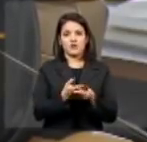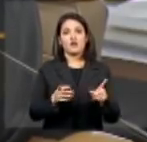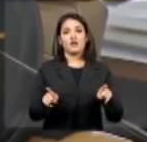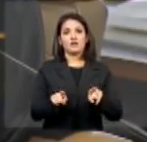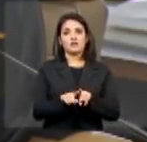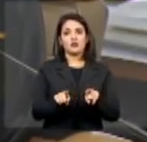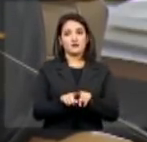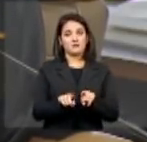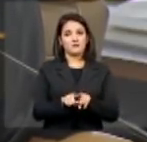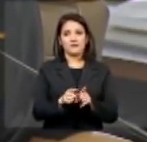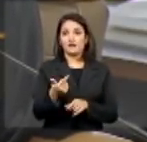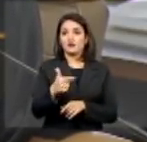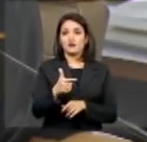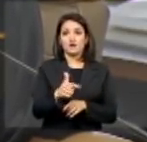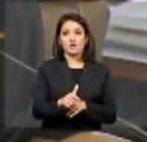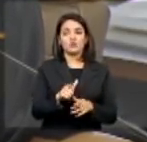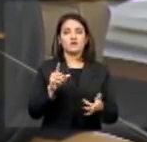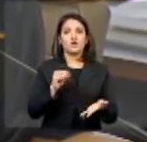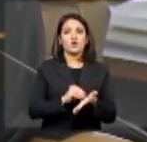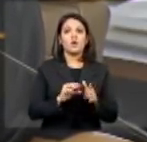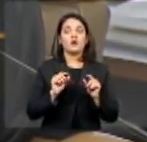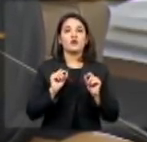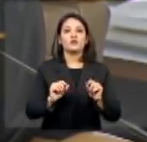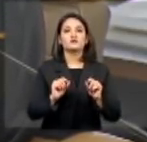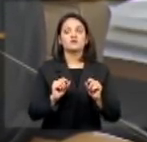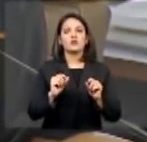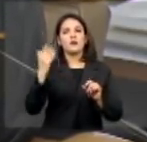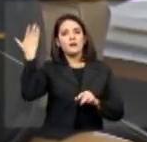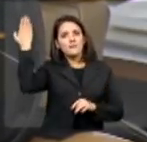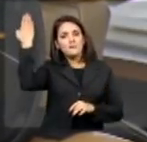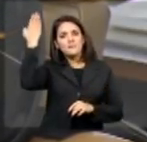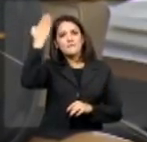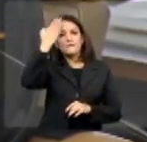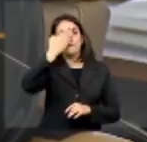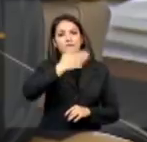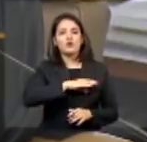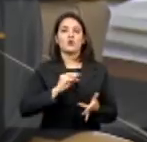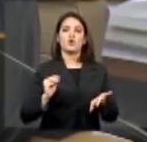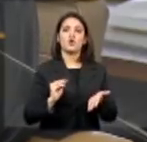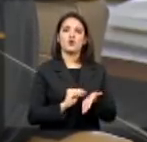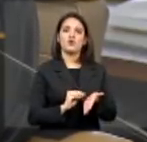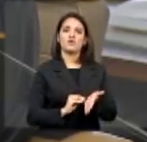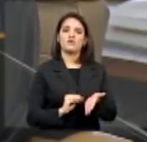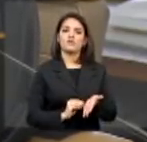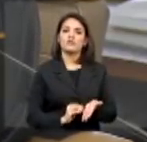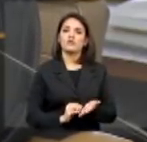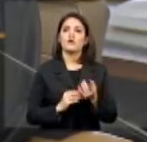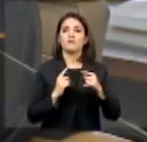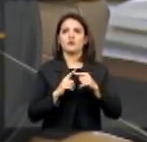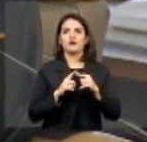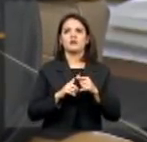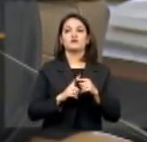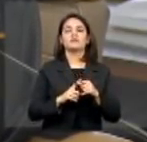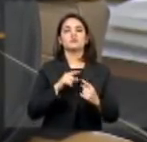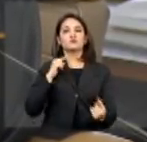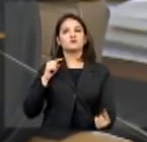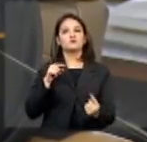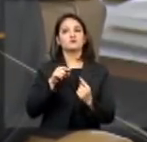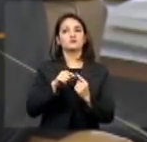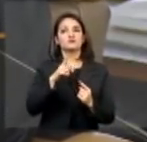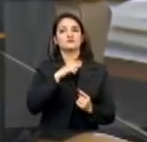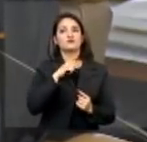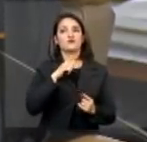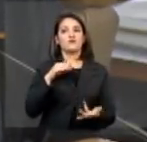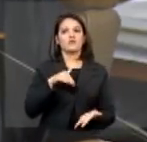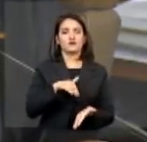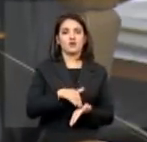se alegra extemporânea produção de prova em fase dessas razões dessas alegações finais